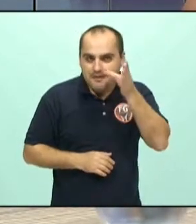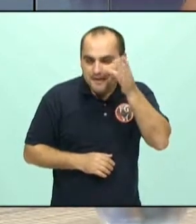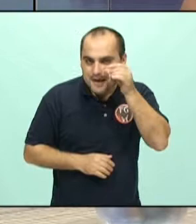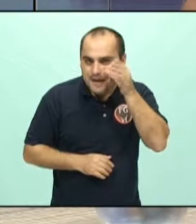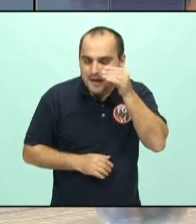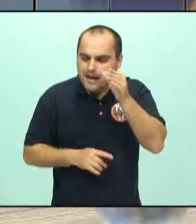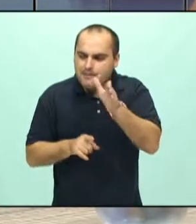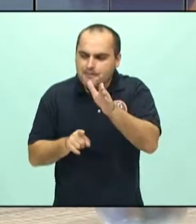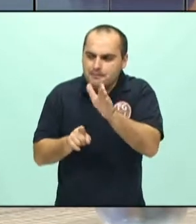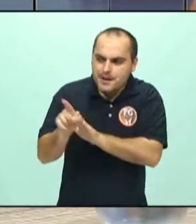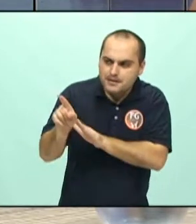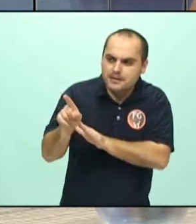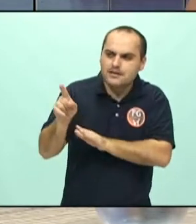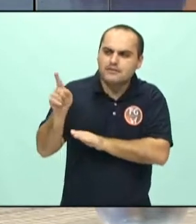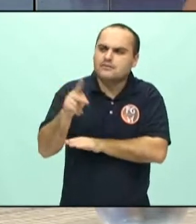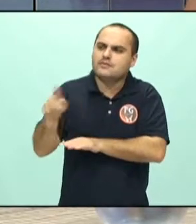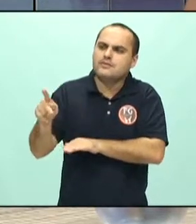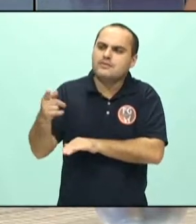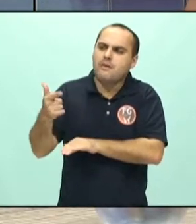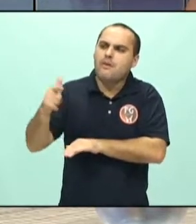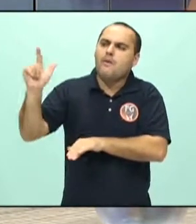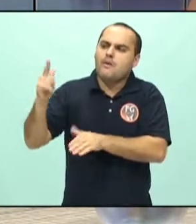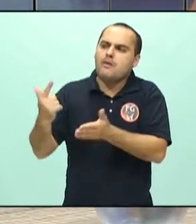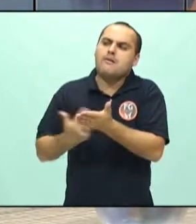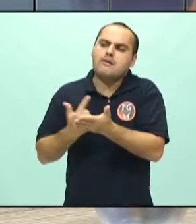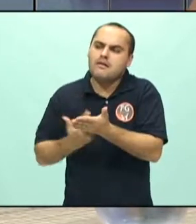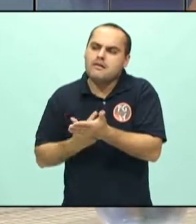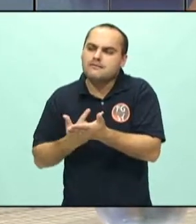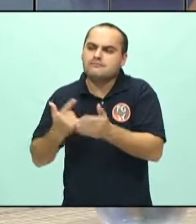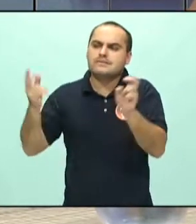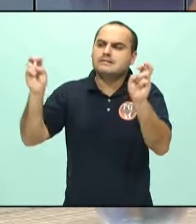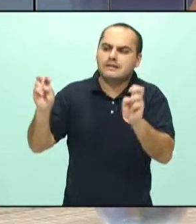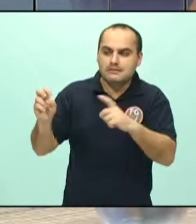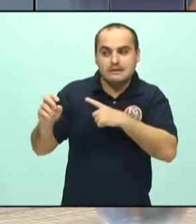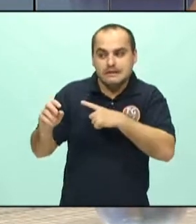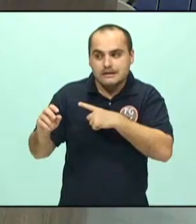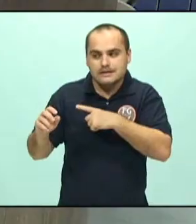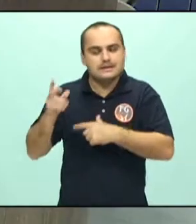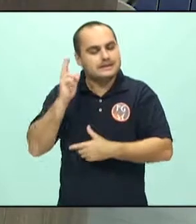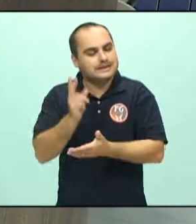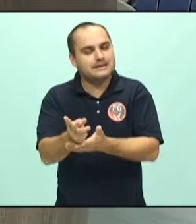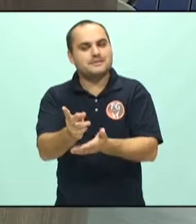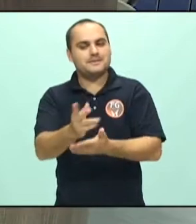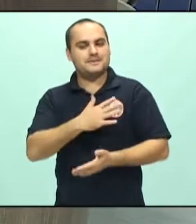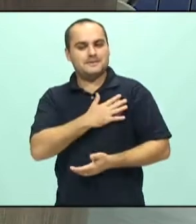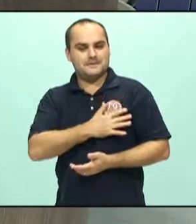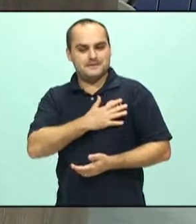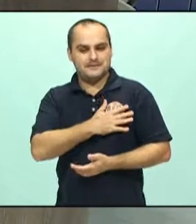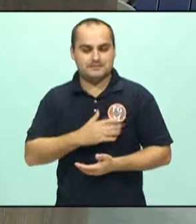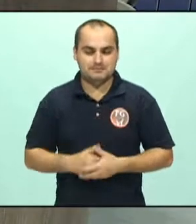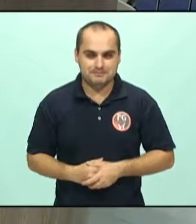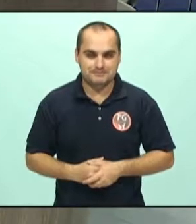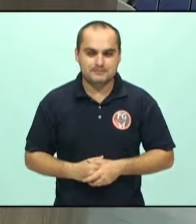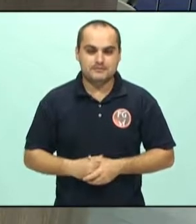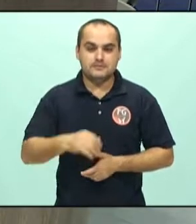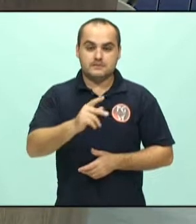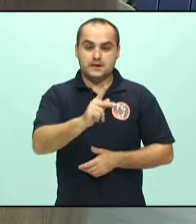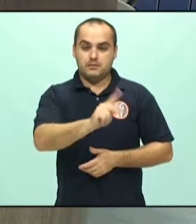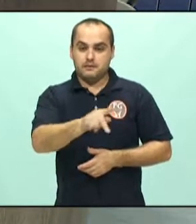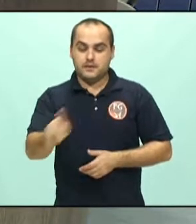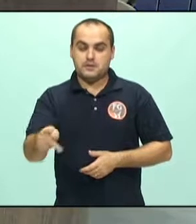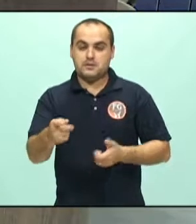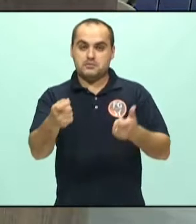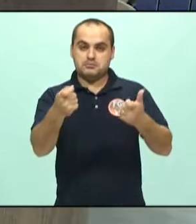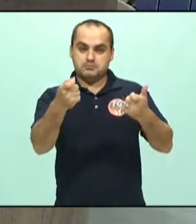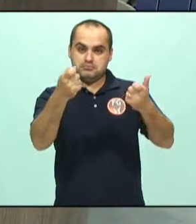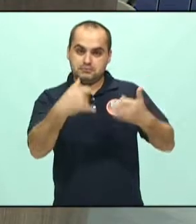perguntei para ele sobre outros livros, sobre outras temáticas, assim, e eu sempre gostei bastante. Então, o professor me deu esse convite,